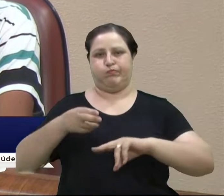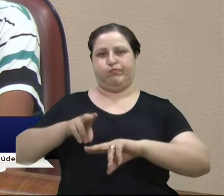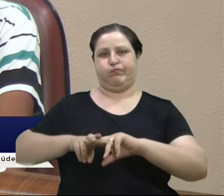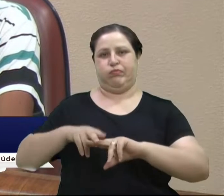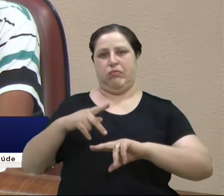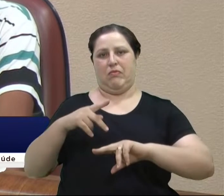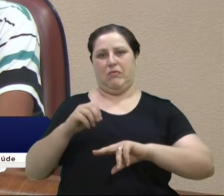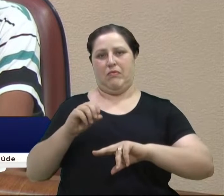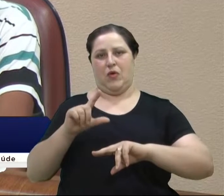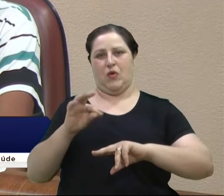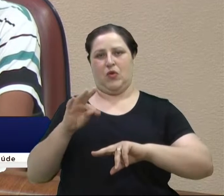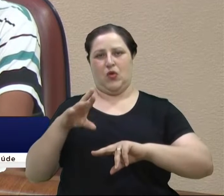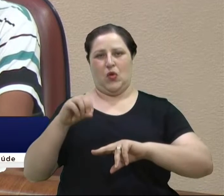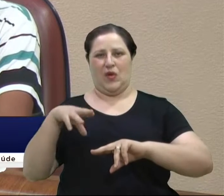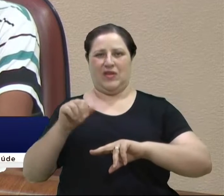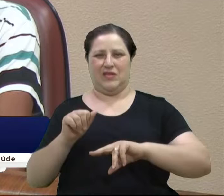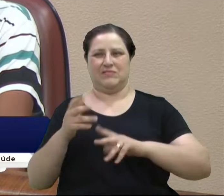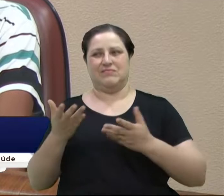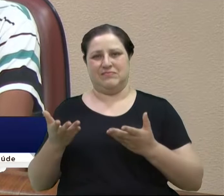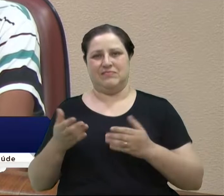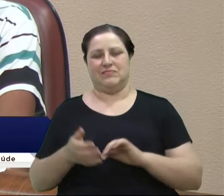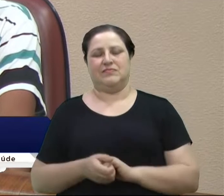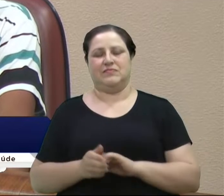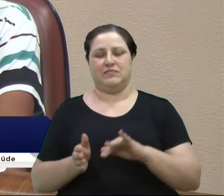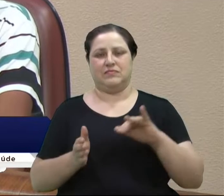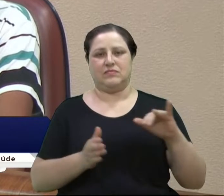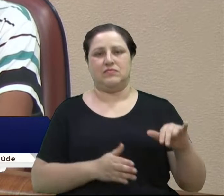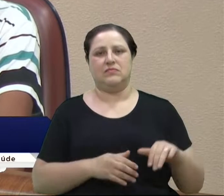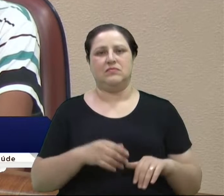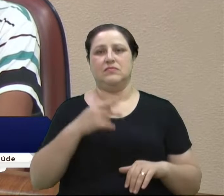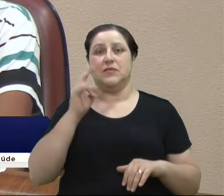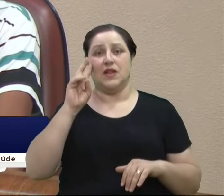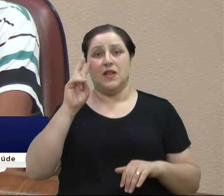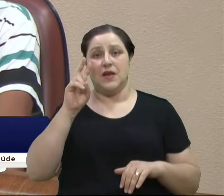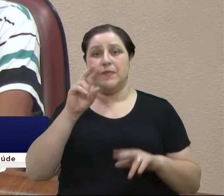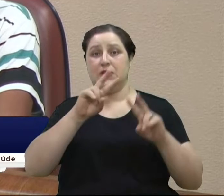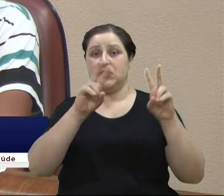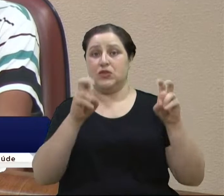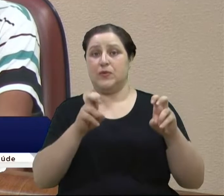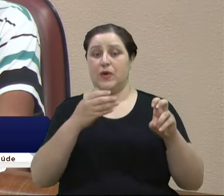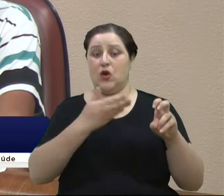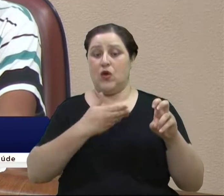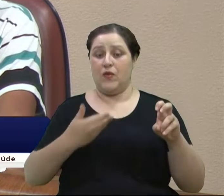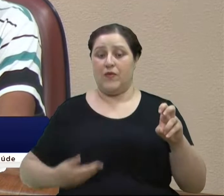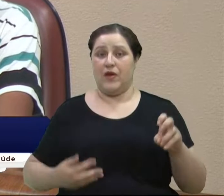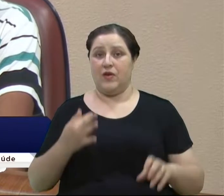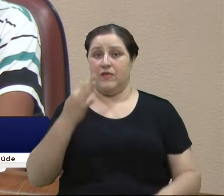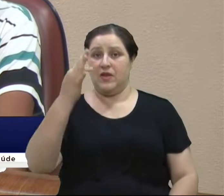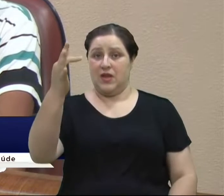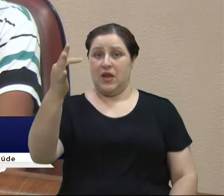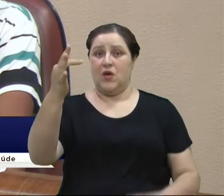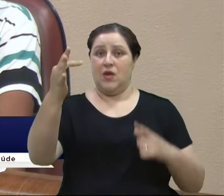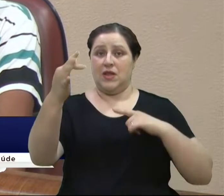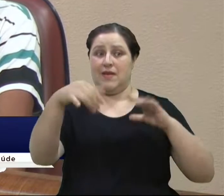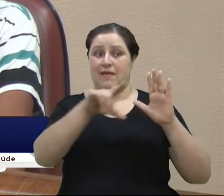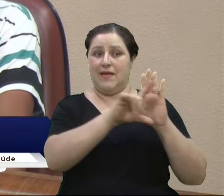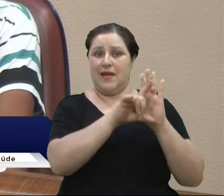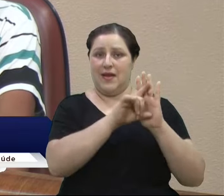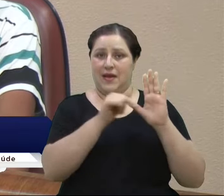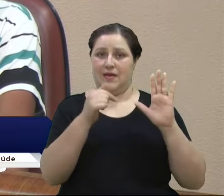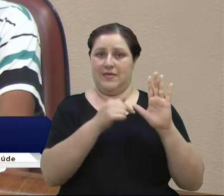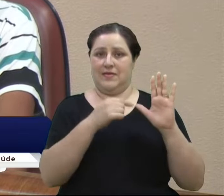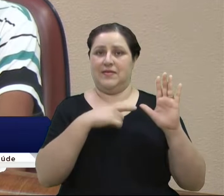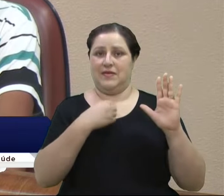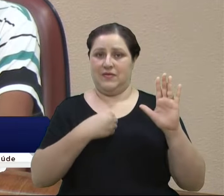Para finalizar, Rafael, a gente lembra que quando se cita governo federal, a gente tem uma lei, tá, que